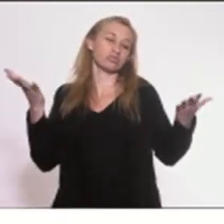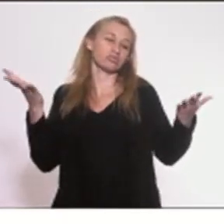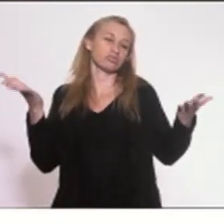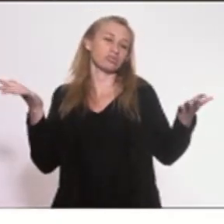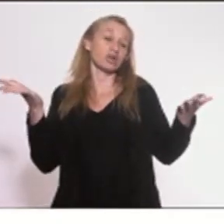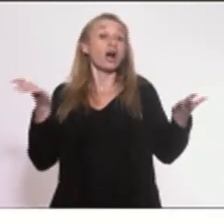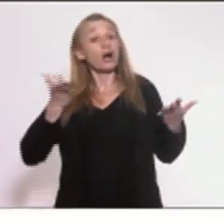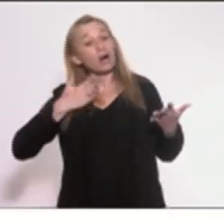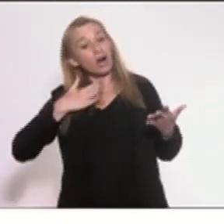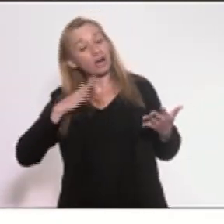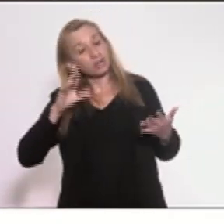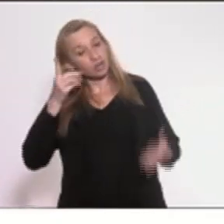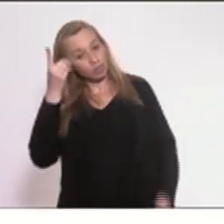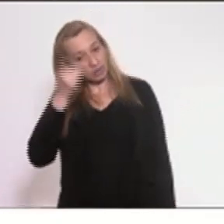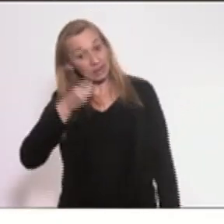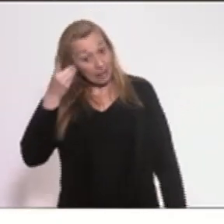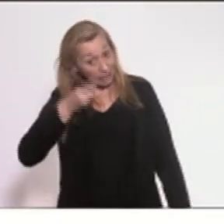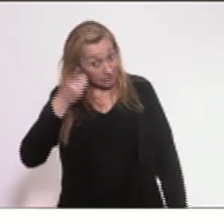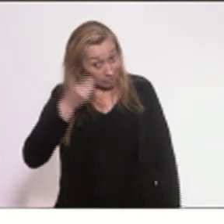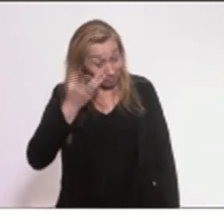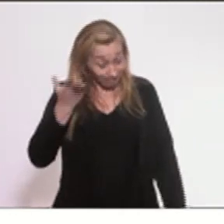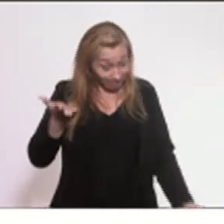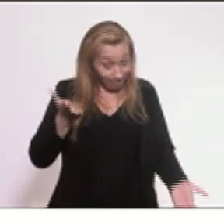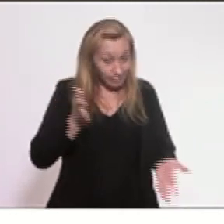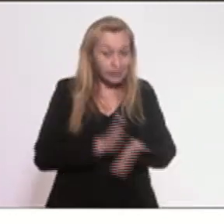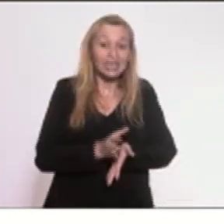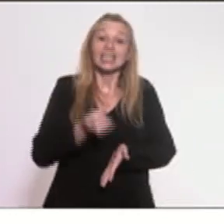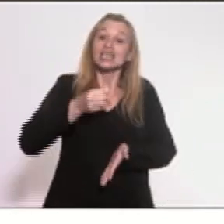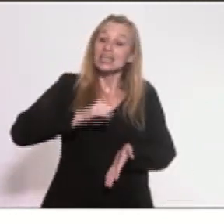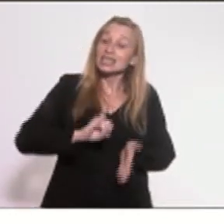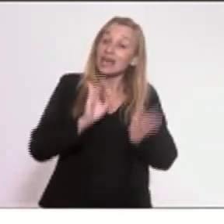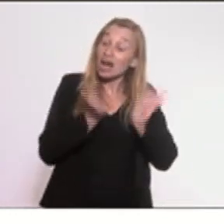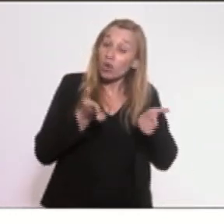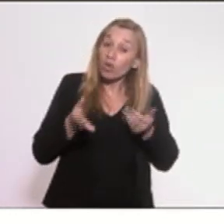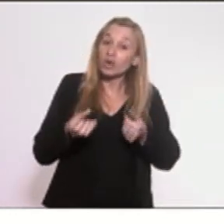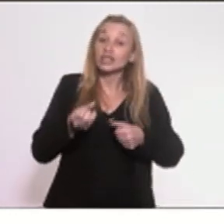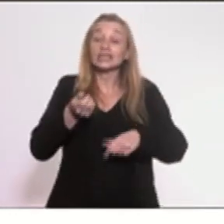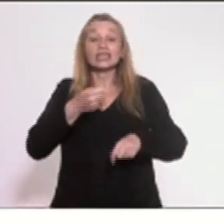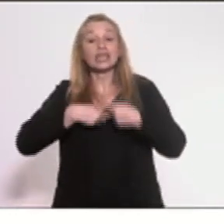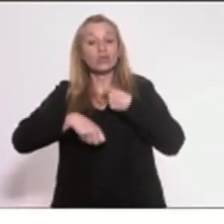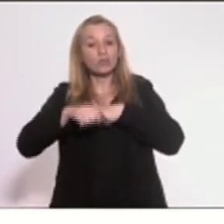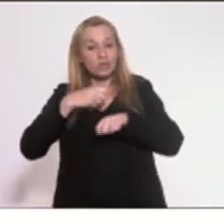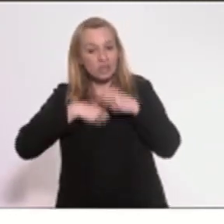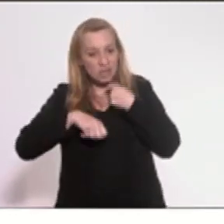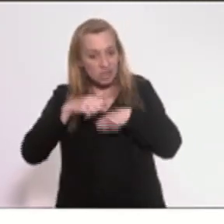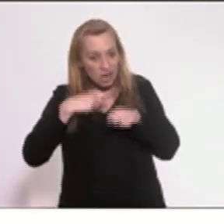Mas, deputada, se agora nós vamos renegociar o regime